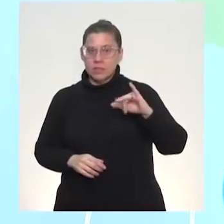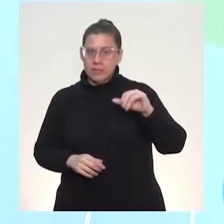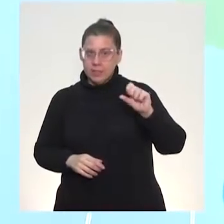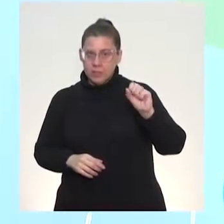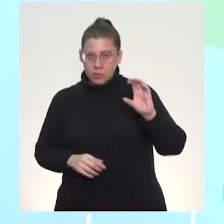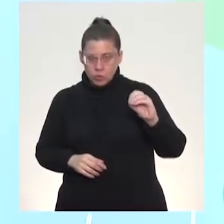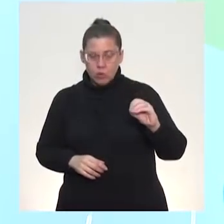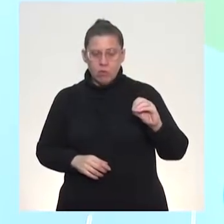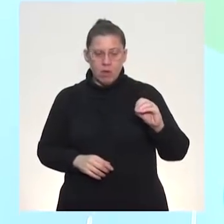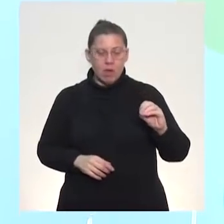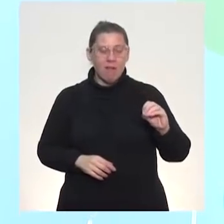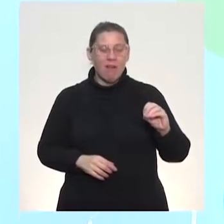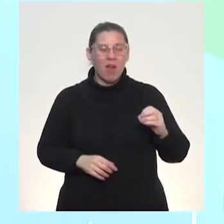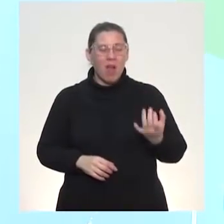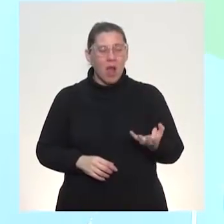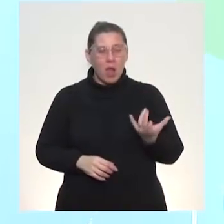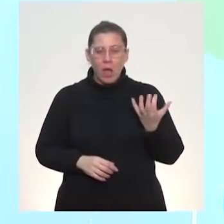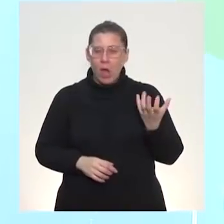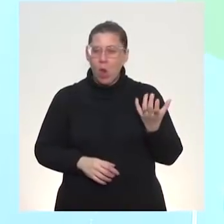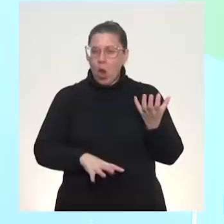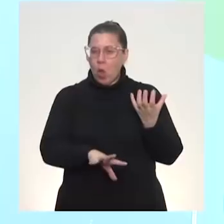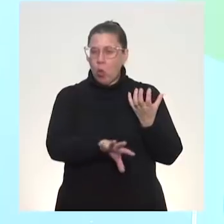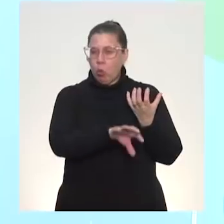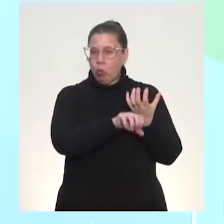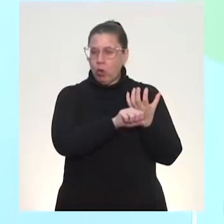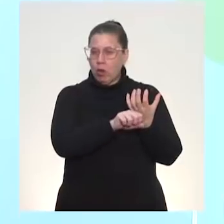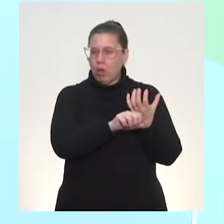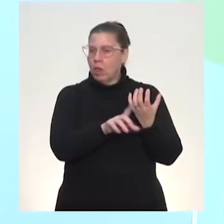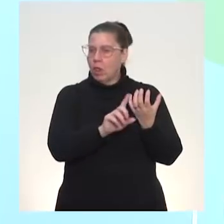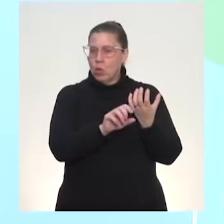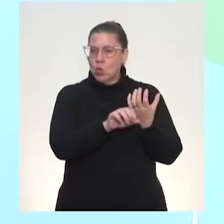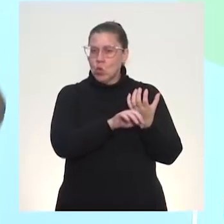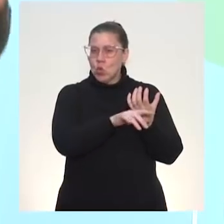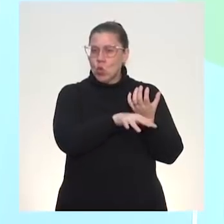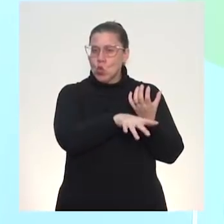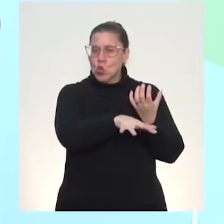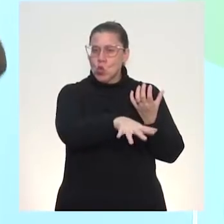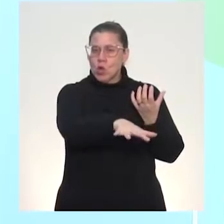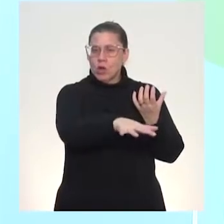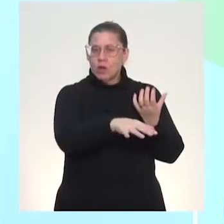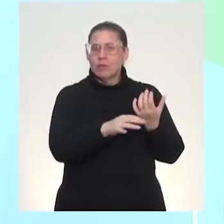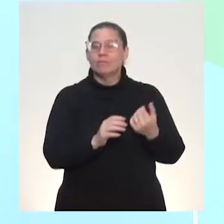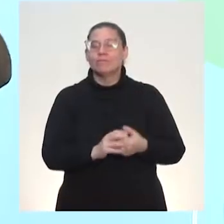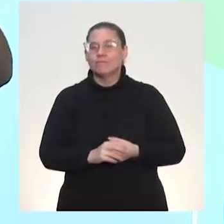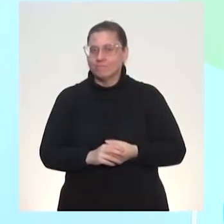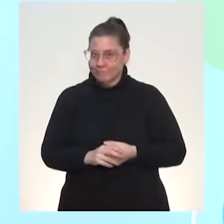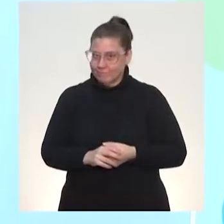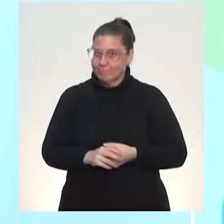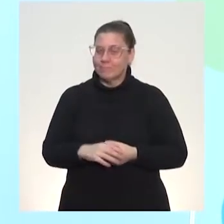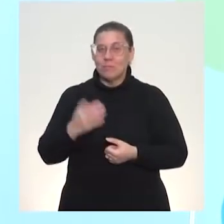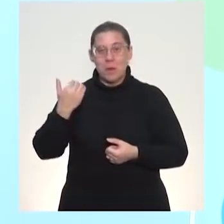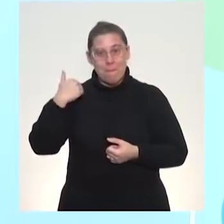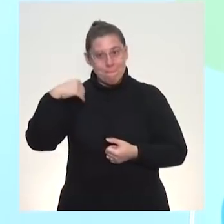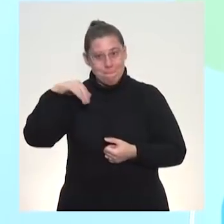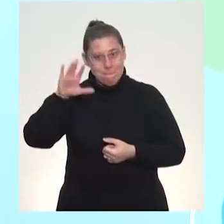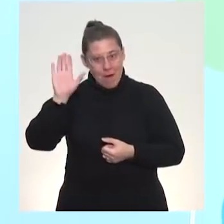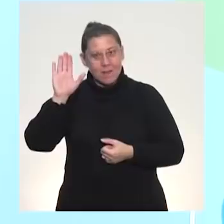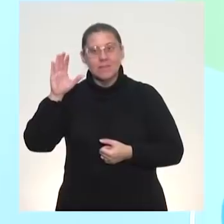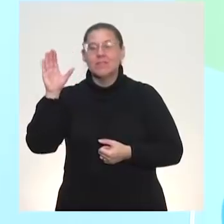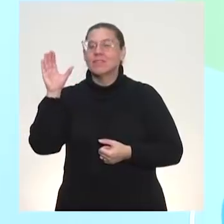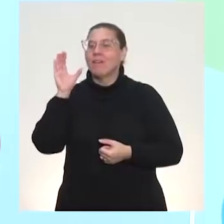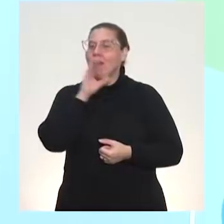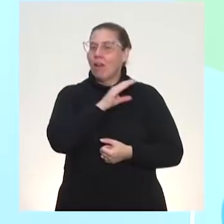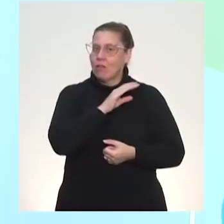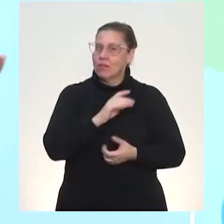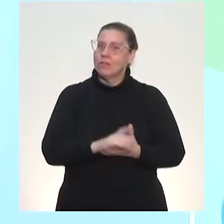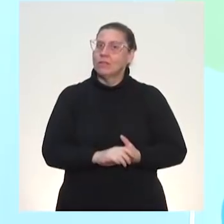que mais dissipa calor é a lâmpada incandescente. O Jorge também, olha, incandescente irradia mais calor.